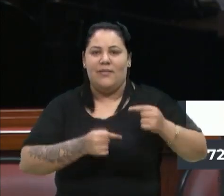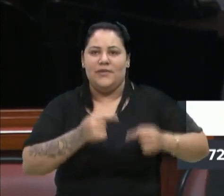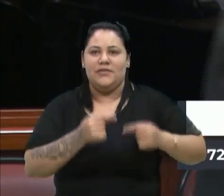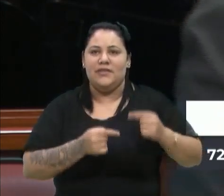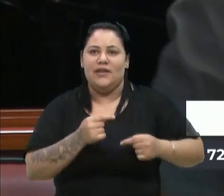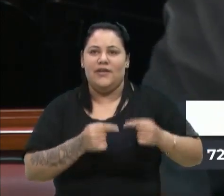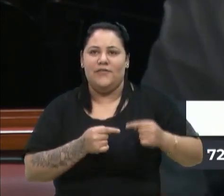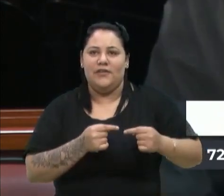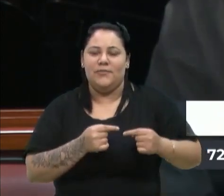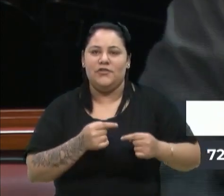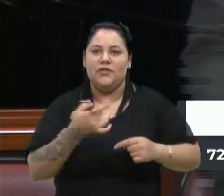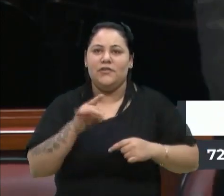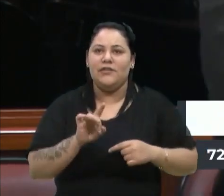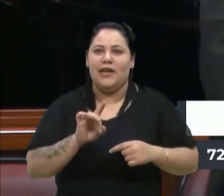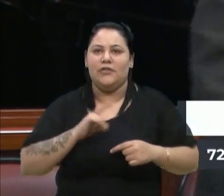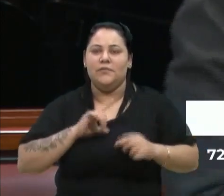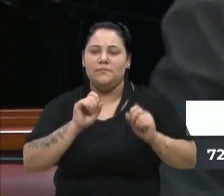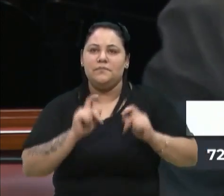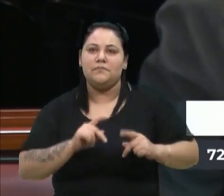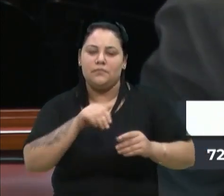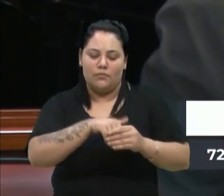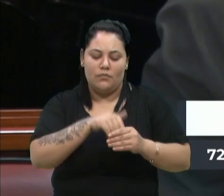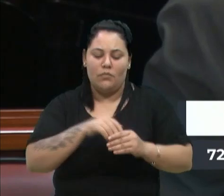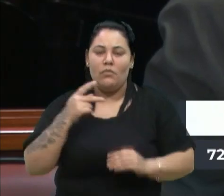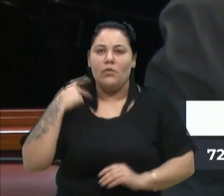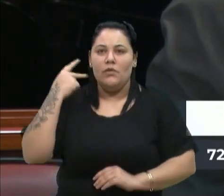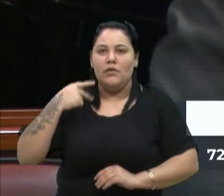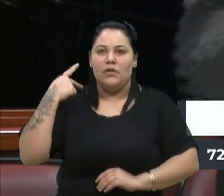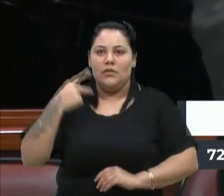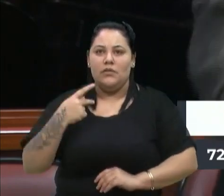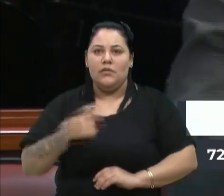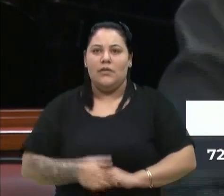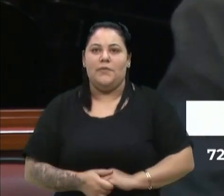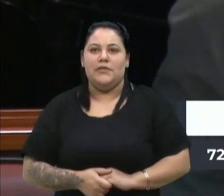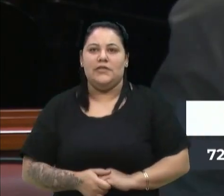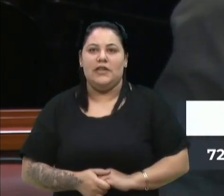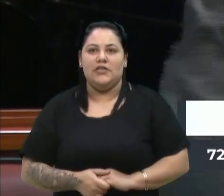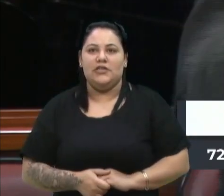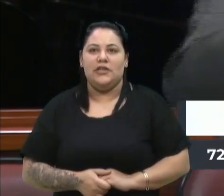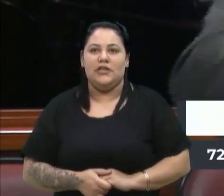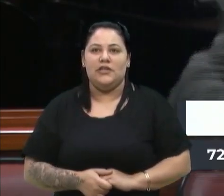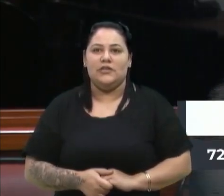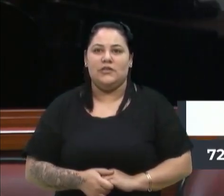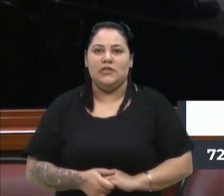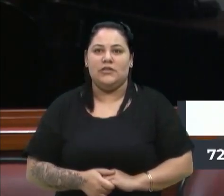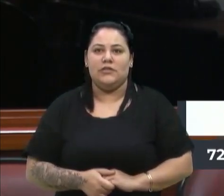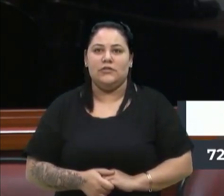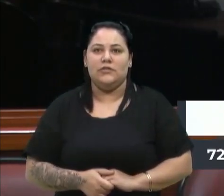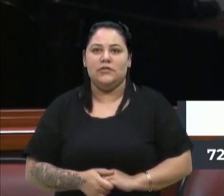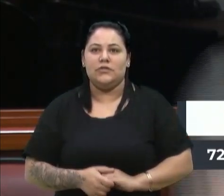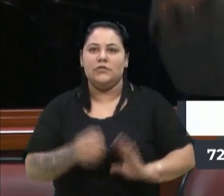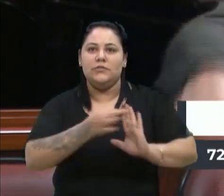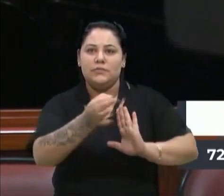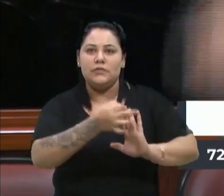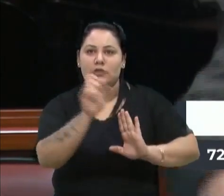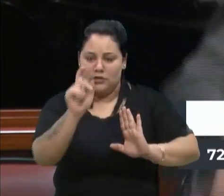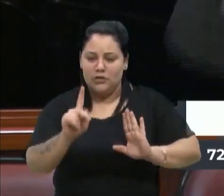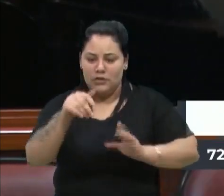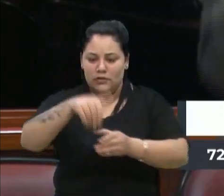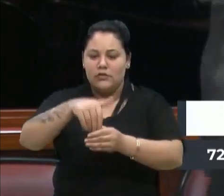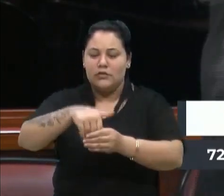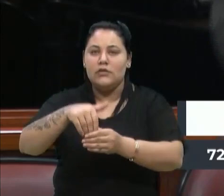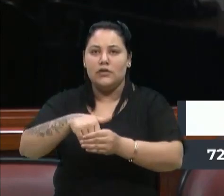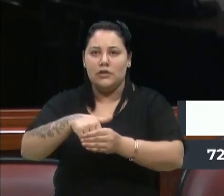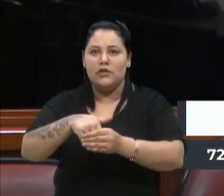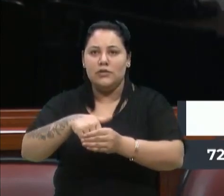vota é os políticos. Nós que vamos votar. Se é opinativa, mas quem vota é nós. E os vereadores